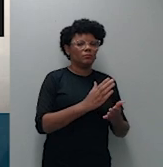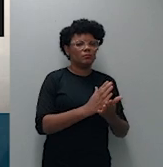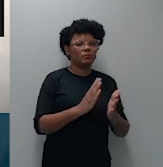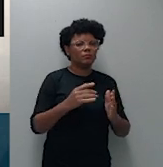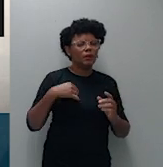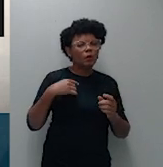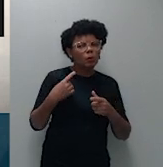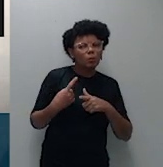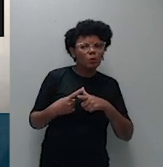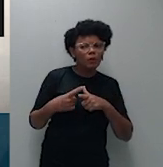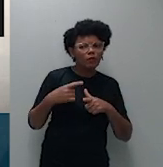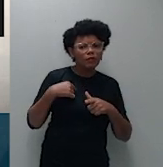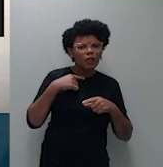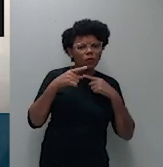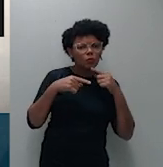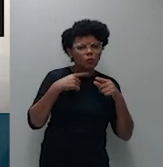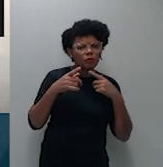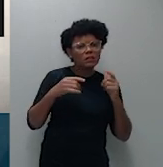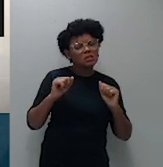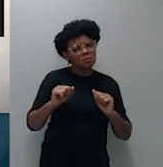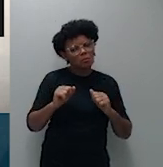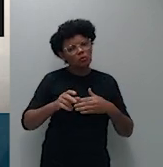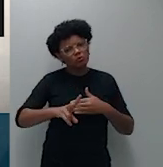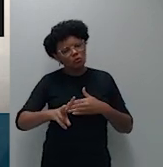o que eu fiquei